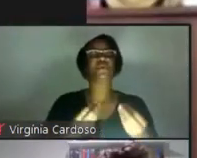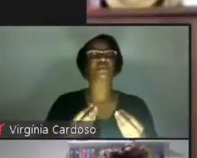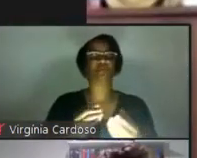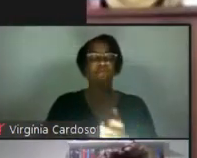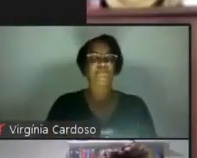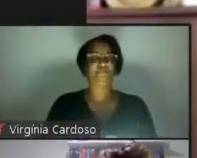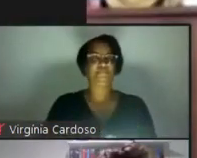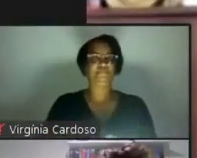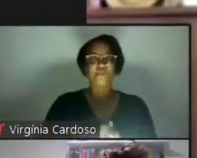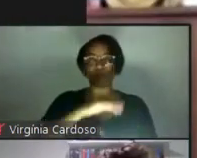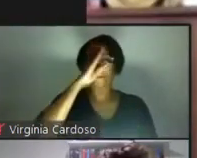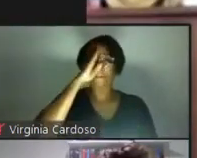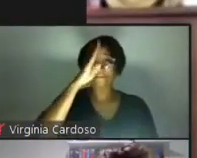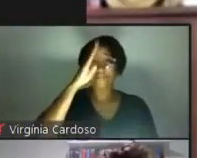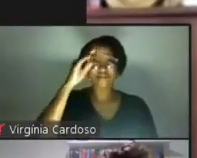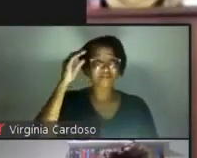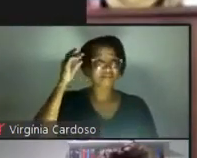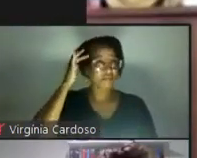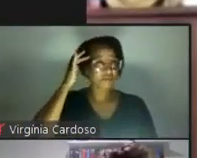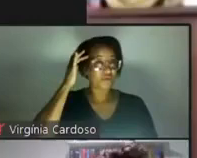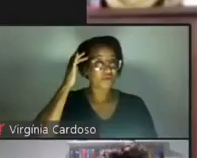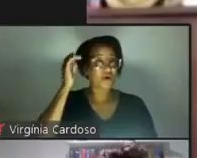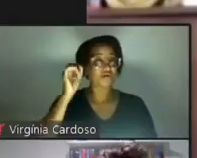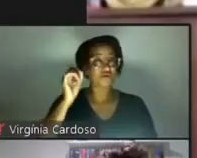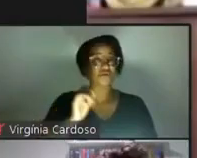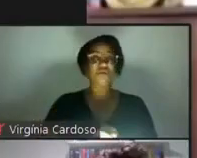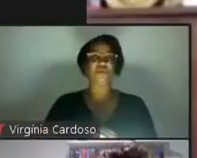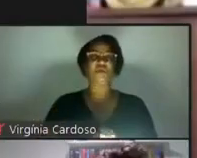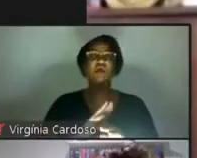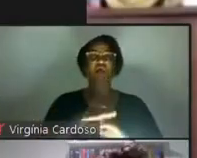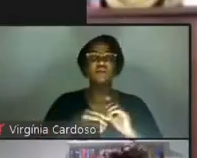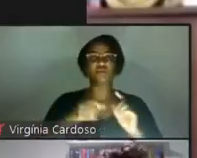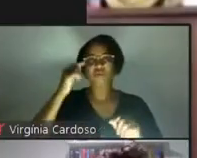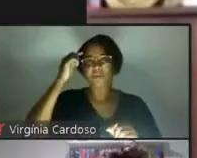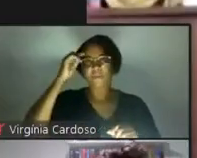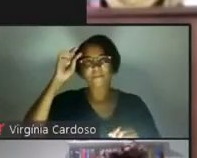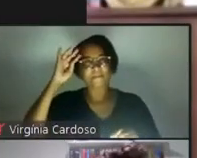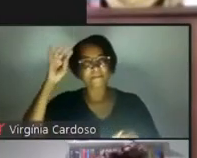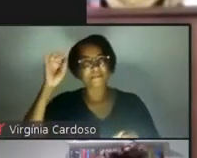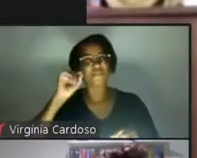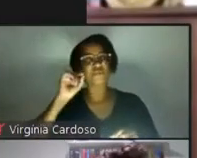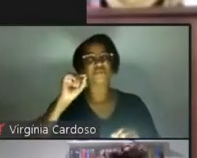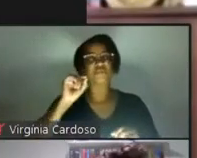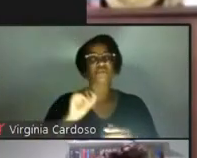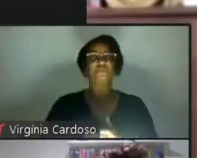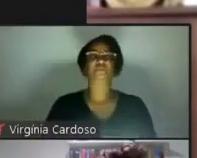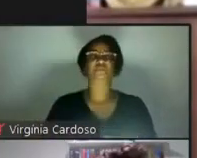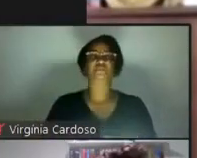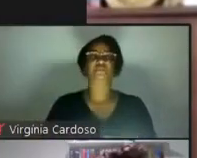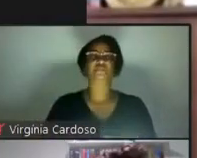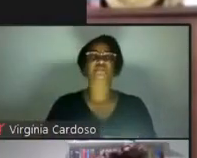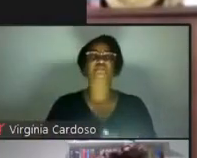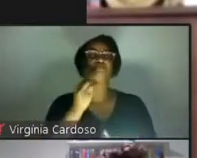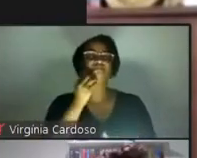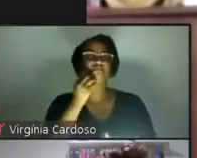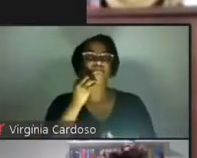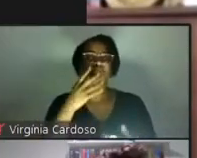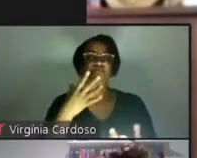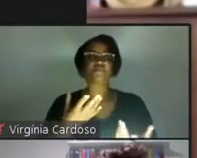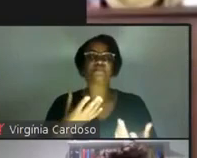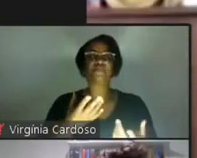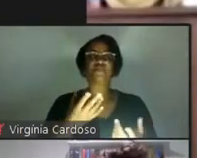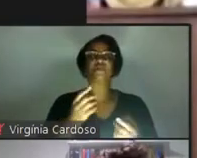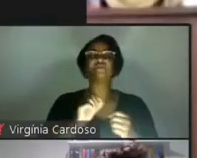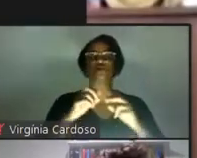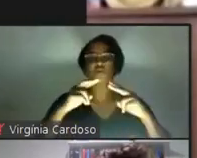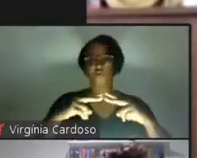principal, que deve permear e basear todo esse nosso raciocínio é tentar esquentar o